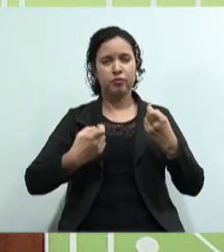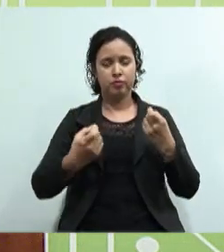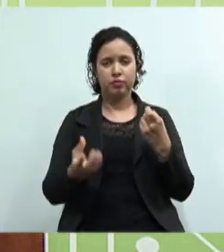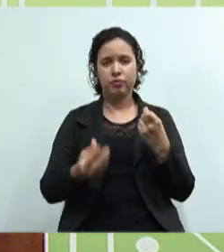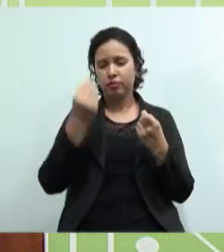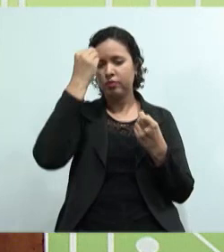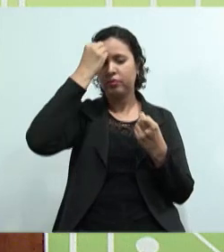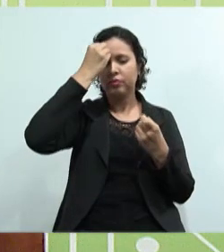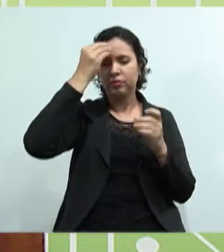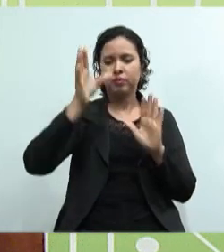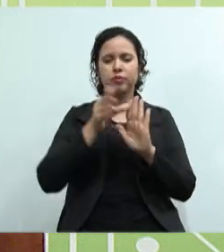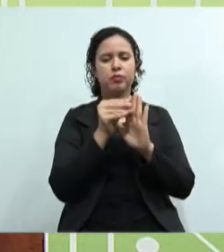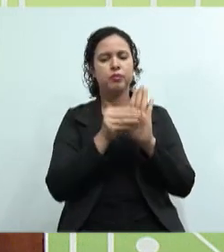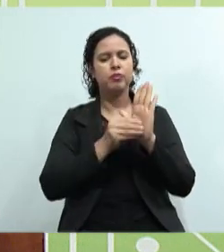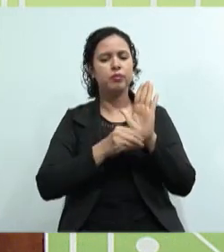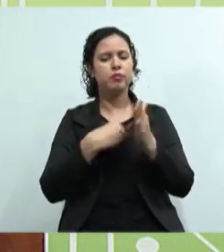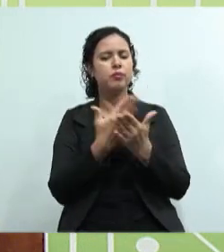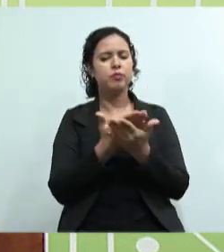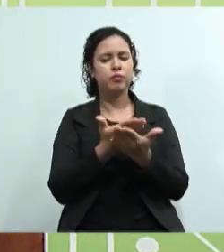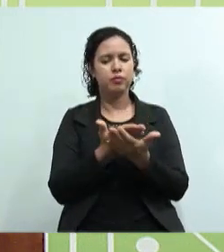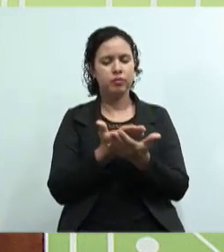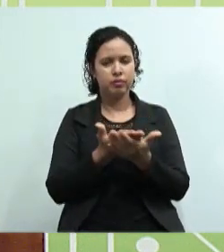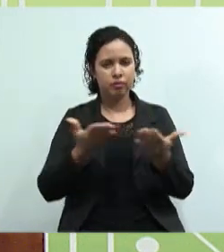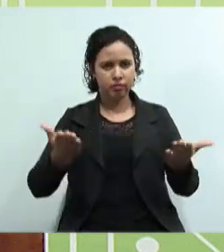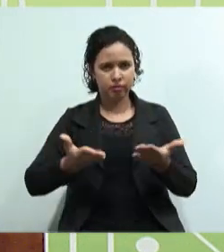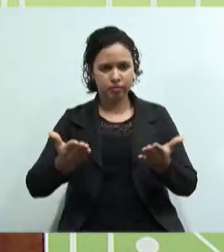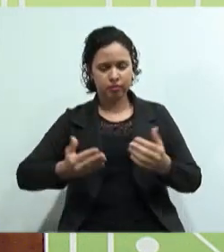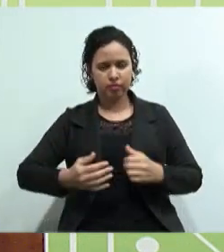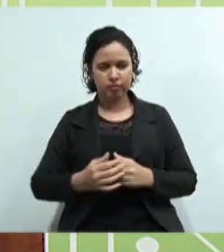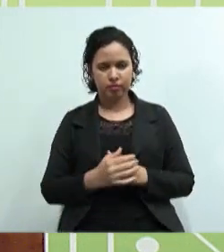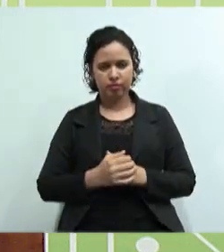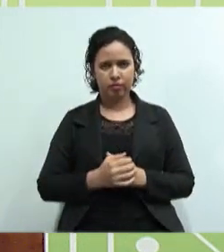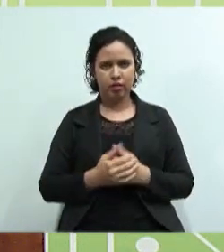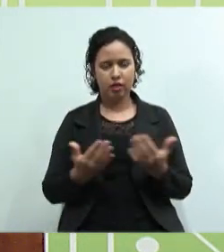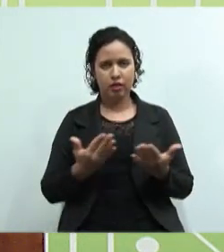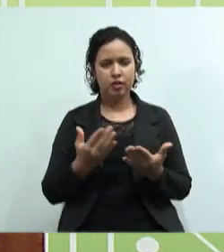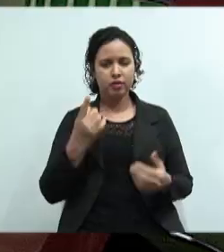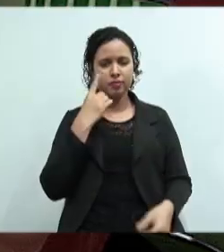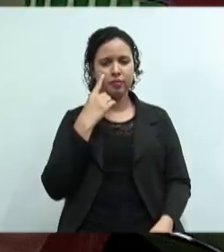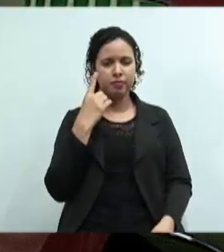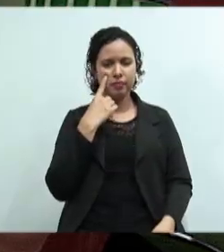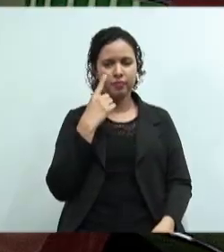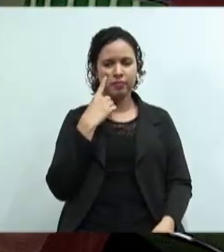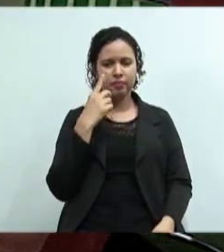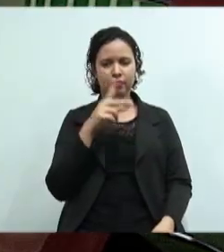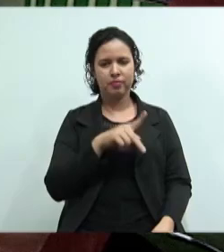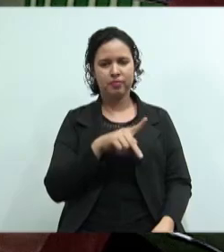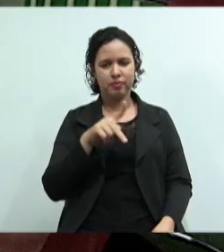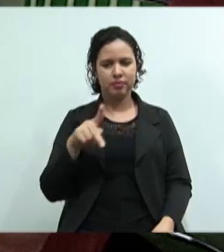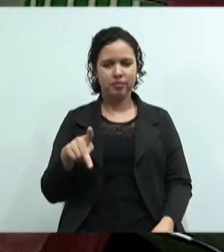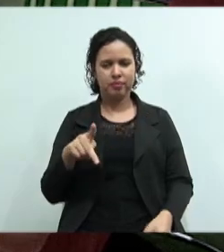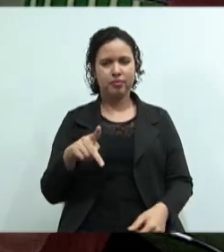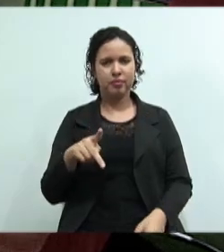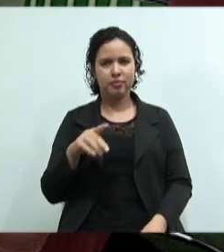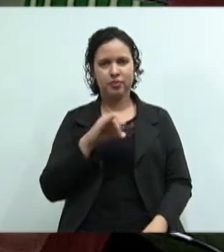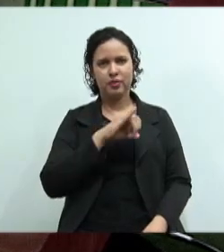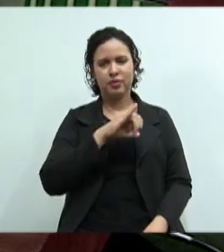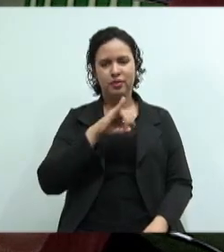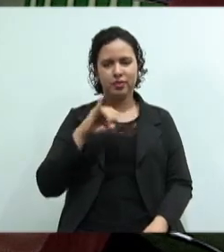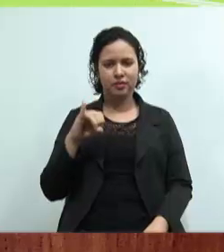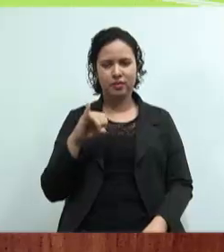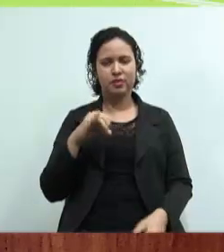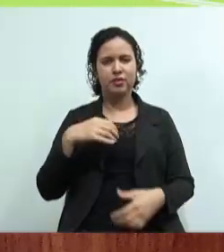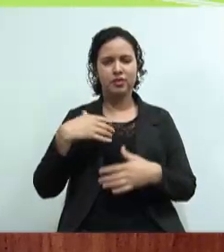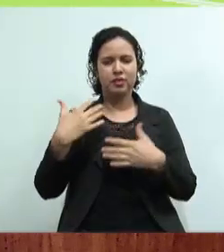fixarem os conteúdos que serão trabalhados aqui na aula. Agora nós vamos lá com a professora Cirlane. Olá, professora.